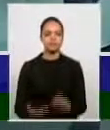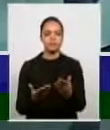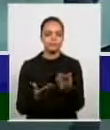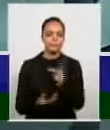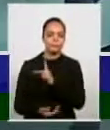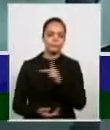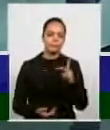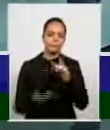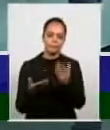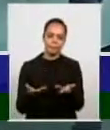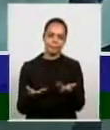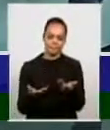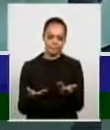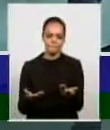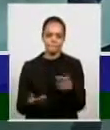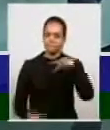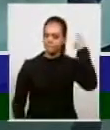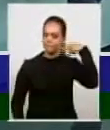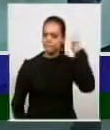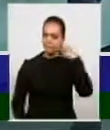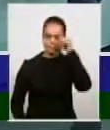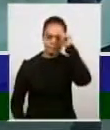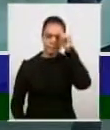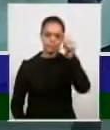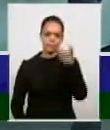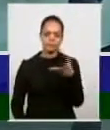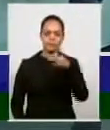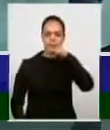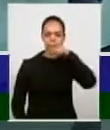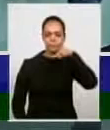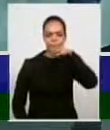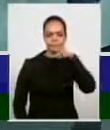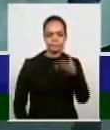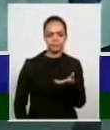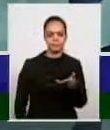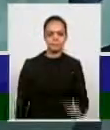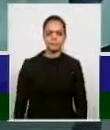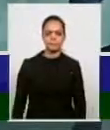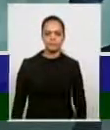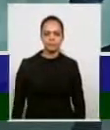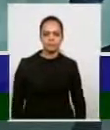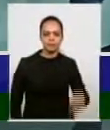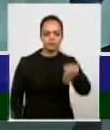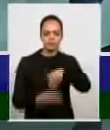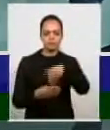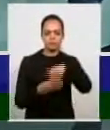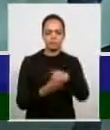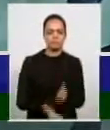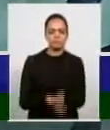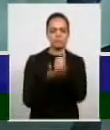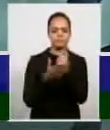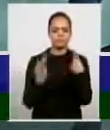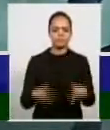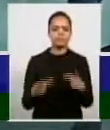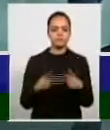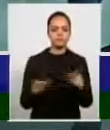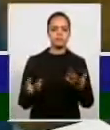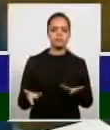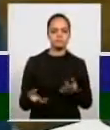Excelentíssimo senhor presidente, vereador autor Márcio Nobre, votarei favorável a